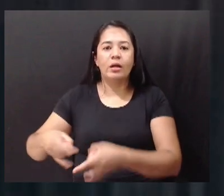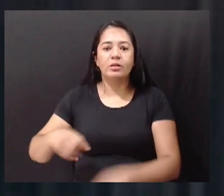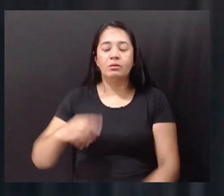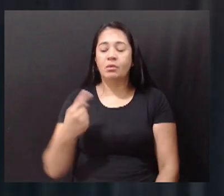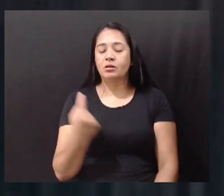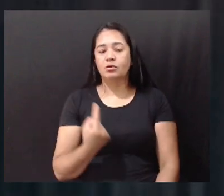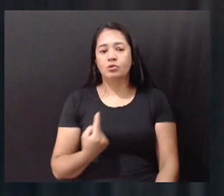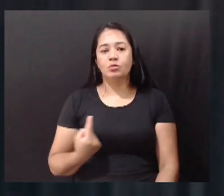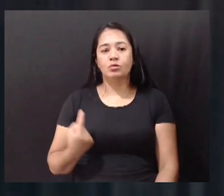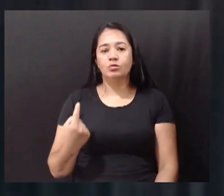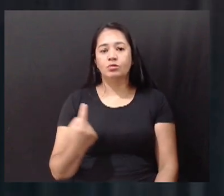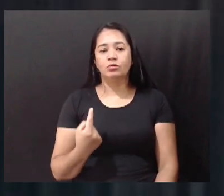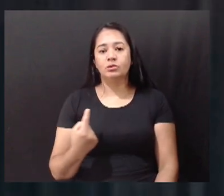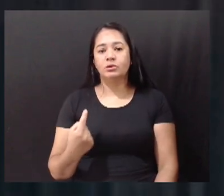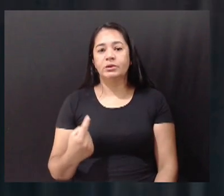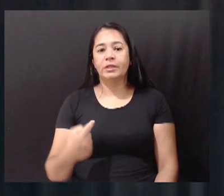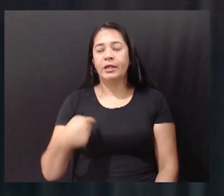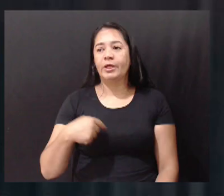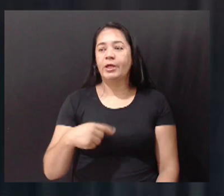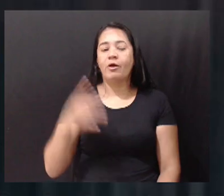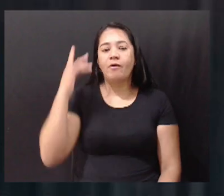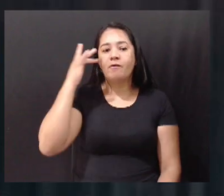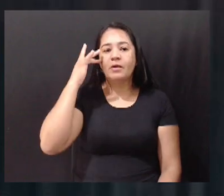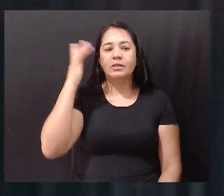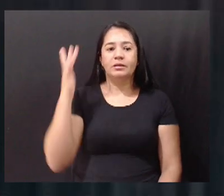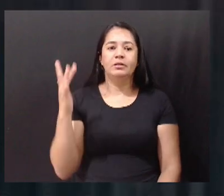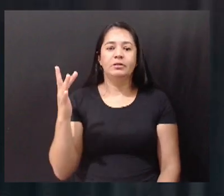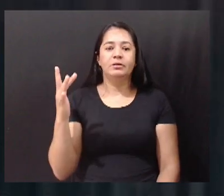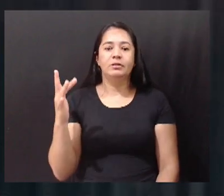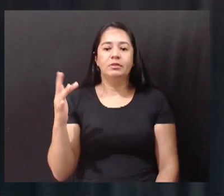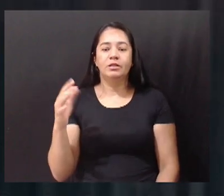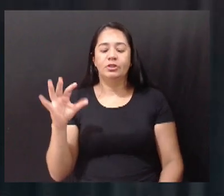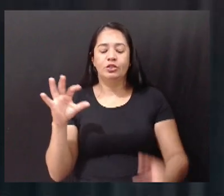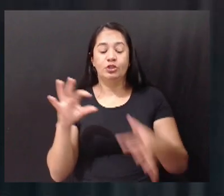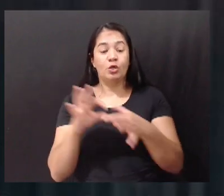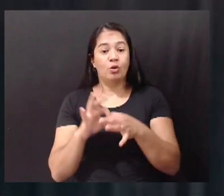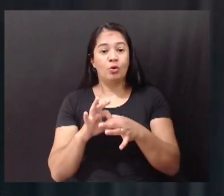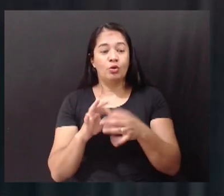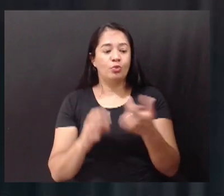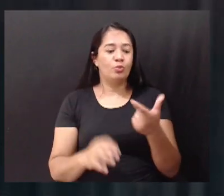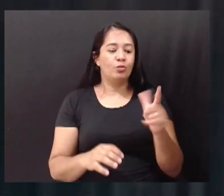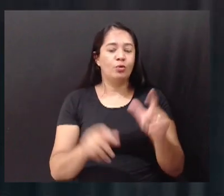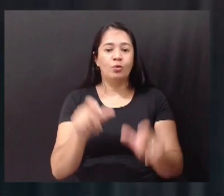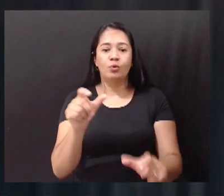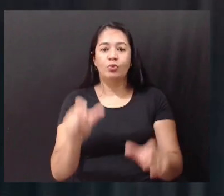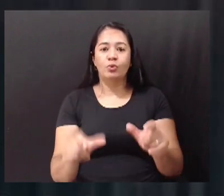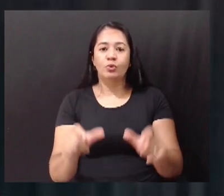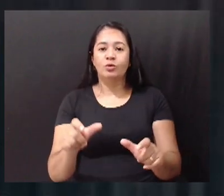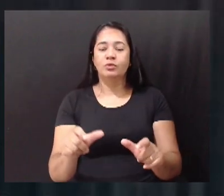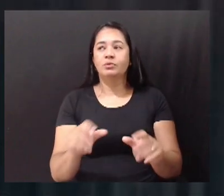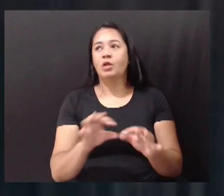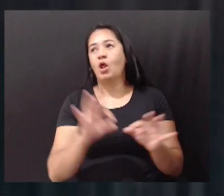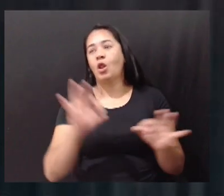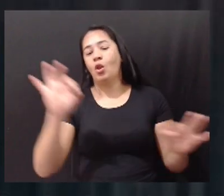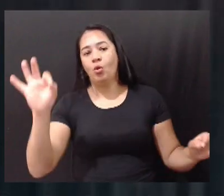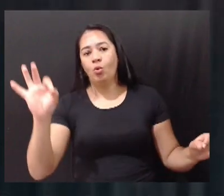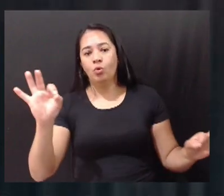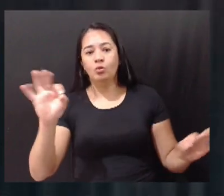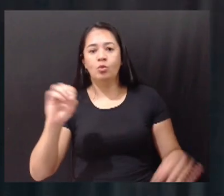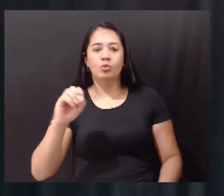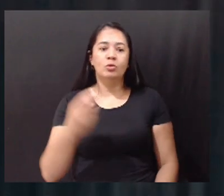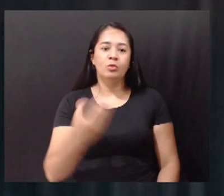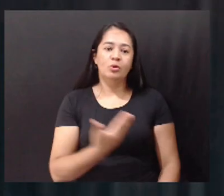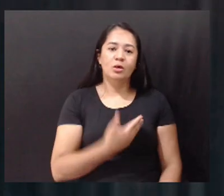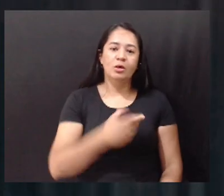Então, por mais que eu tenha mais facilidade de me conectar com outras pessoas que são distantes, um amigo que está lá